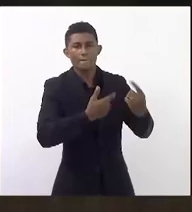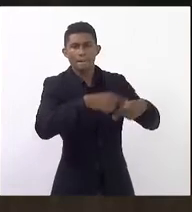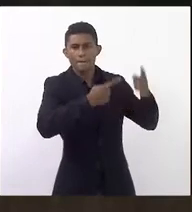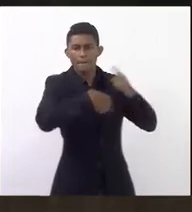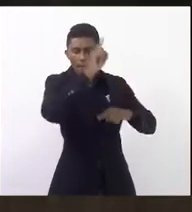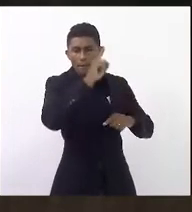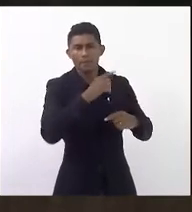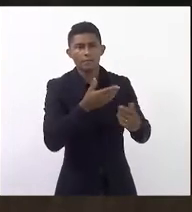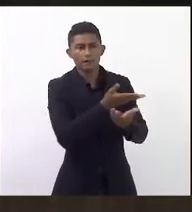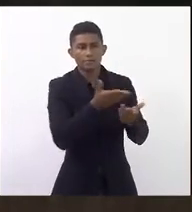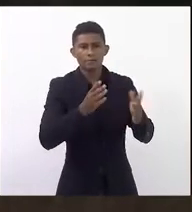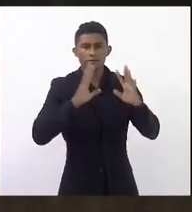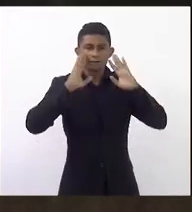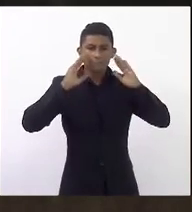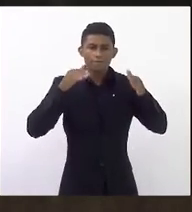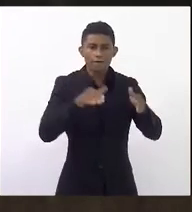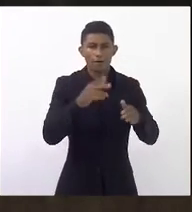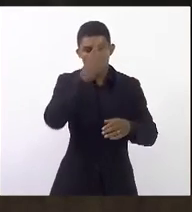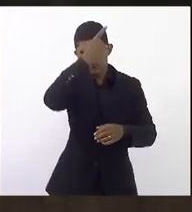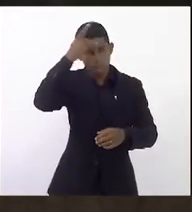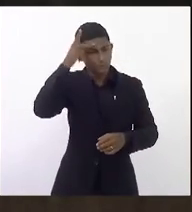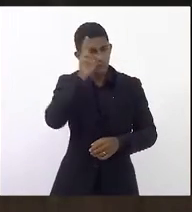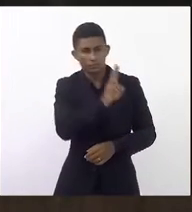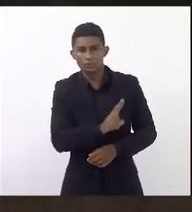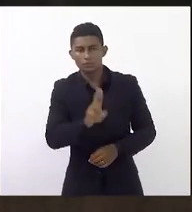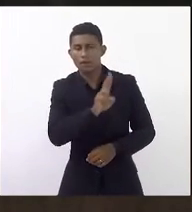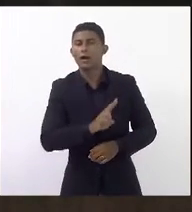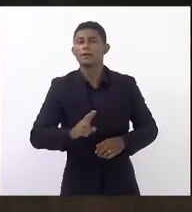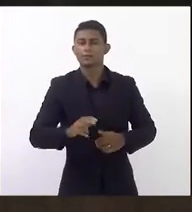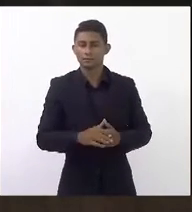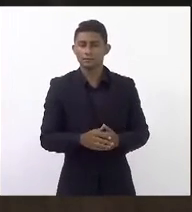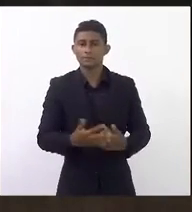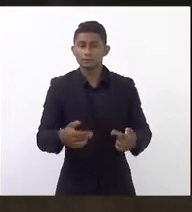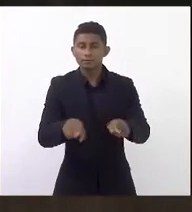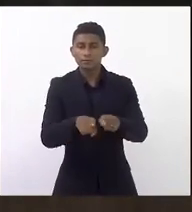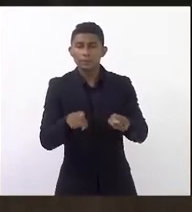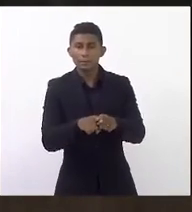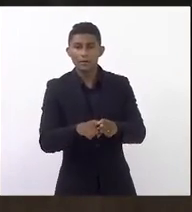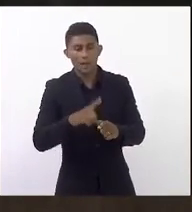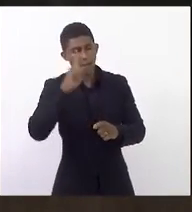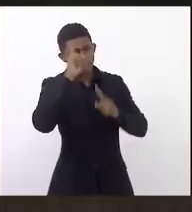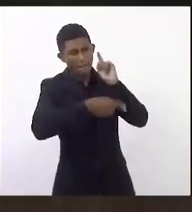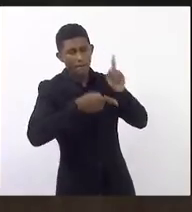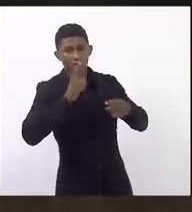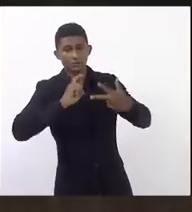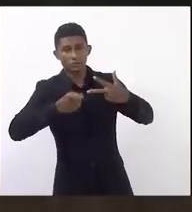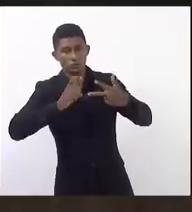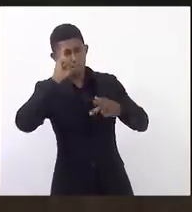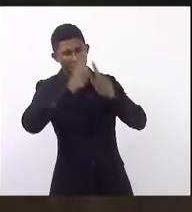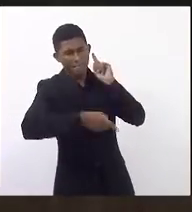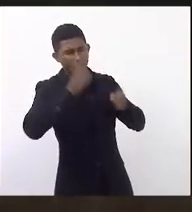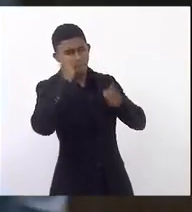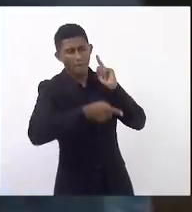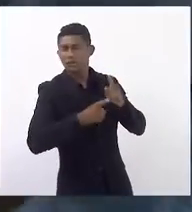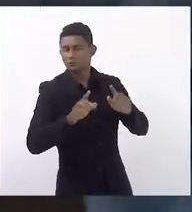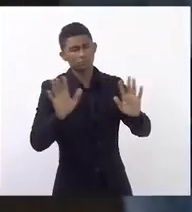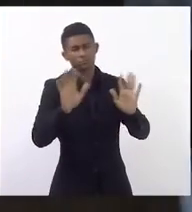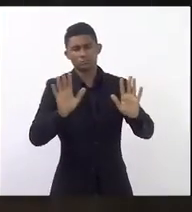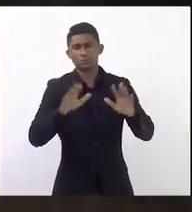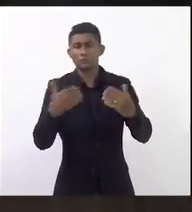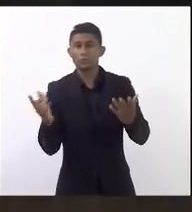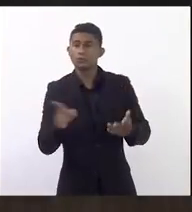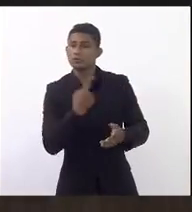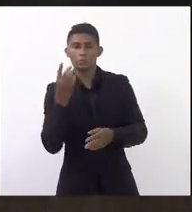usuários e sem ser, digamos assim, controlada pelo Poder Executivo. Por isso, nosso voto é